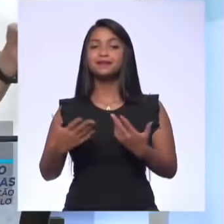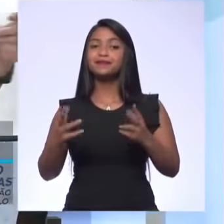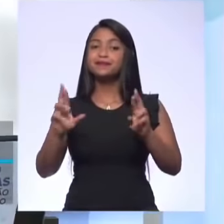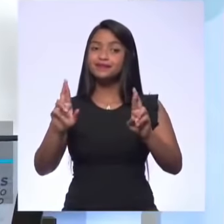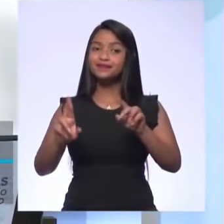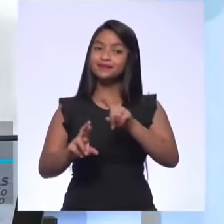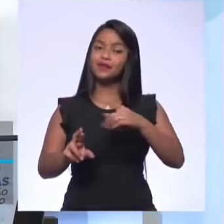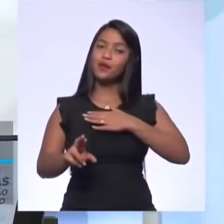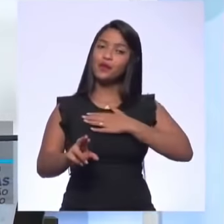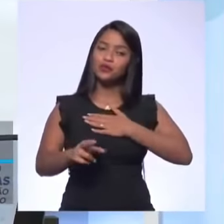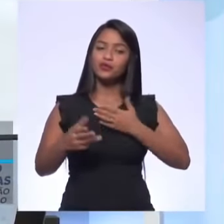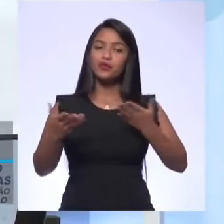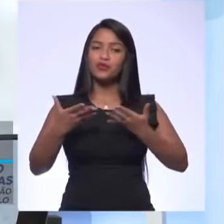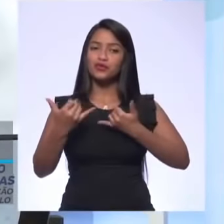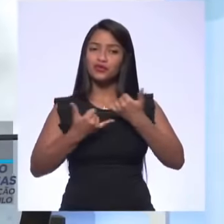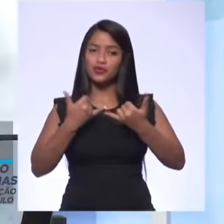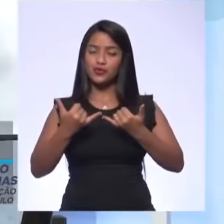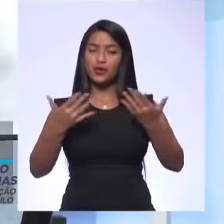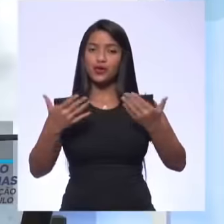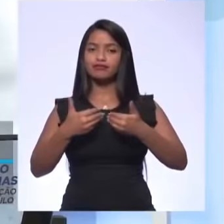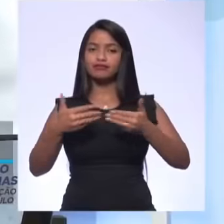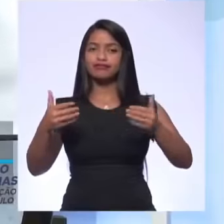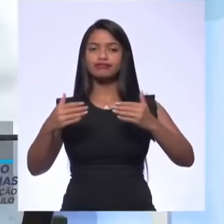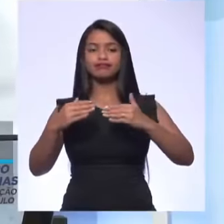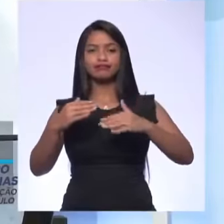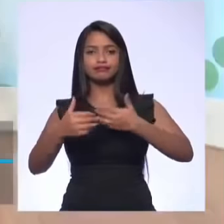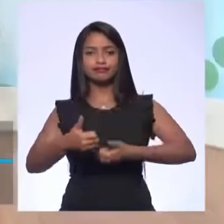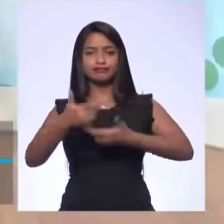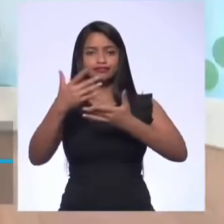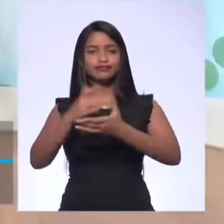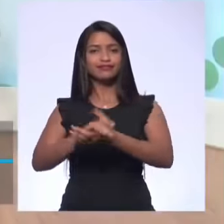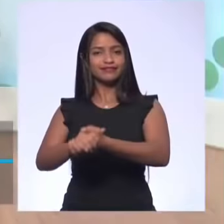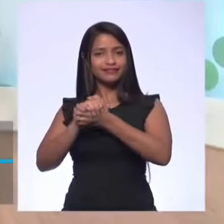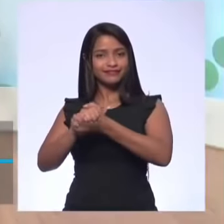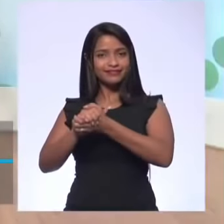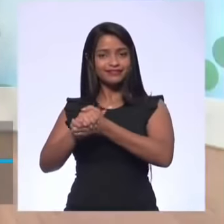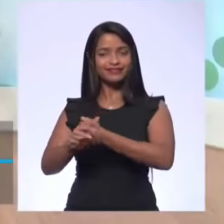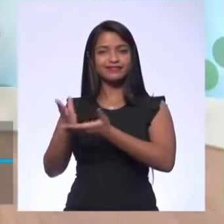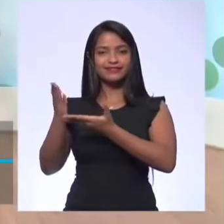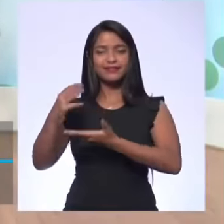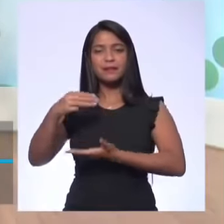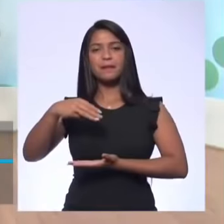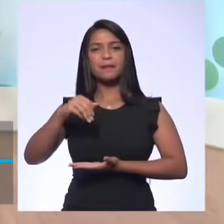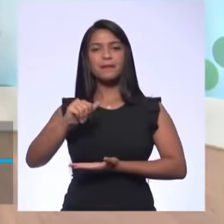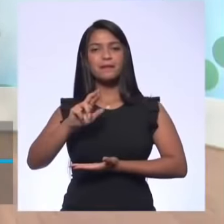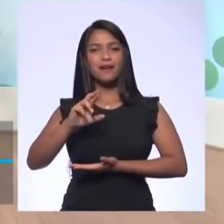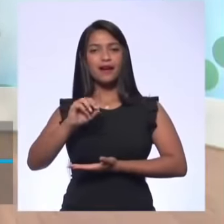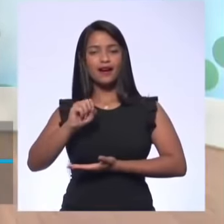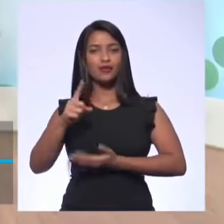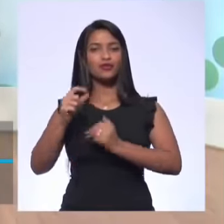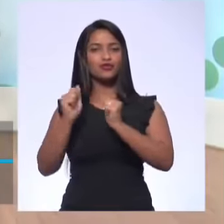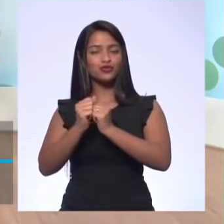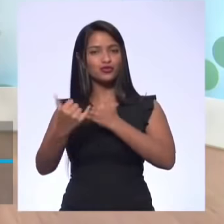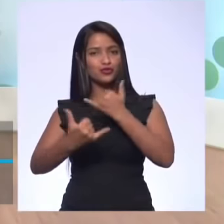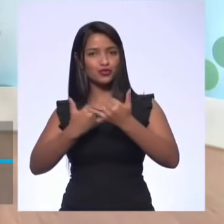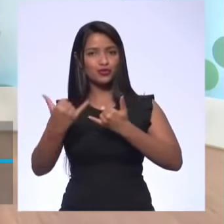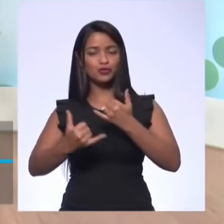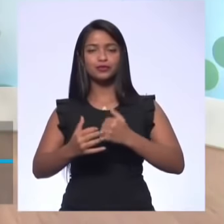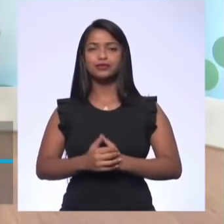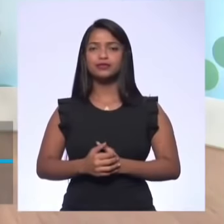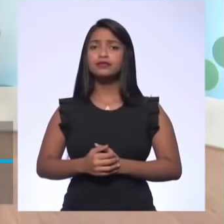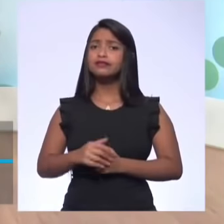vamos abrir aí o chat para dar um aplauso para o Marcos, que resolveu participar conosco, e para os alunos também, por favor. Antônio, o pessoal está pedindo o